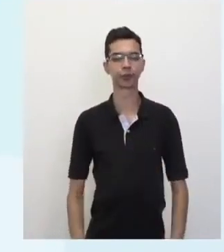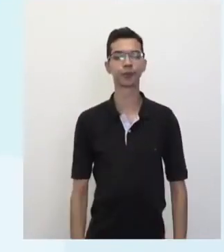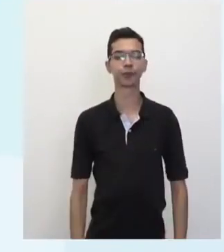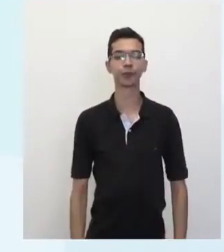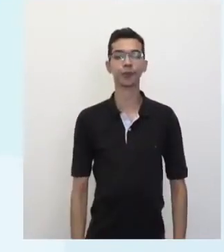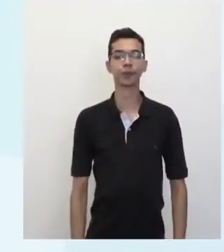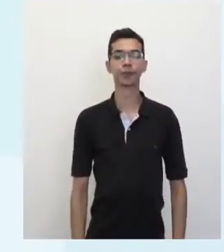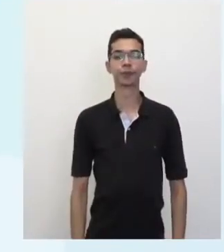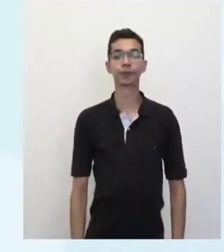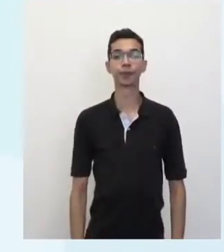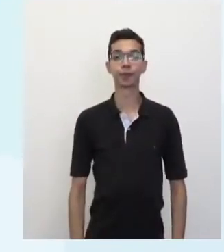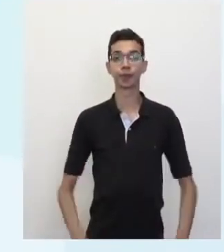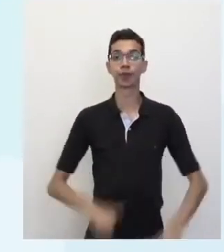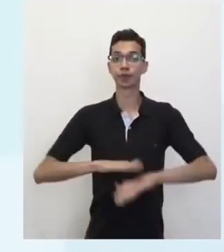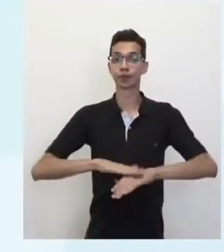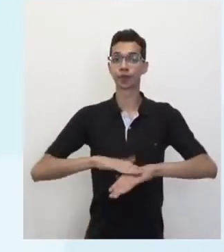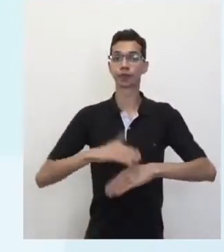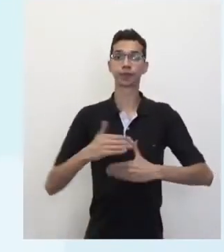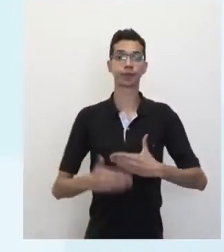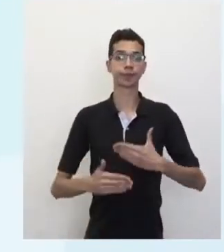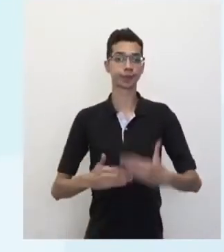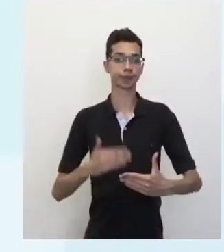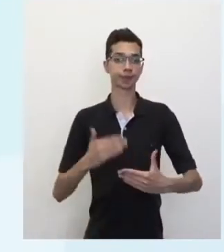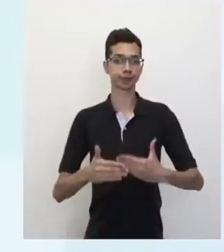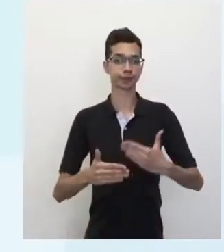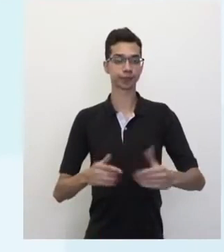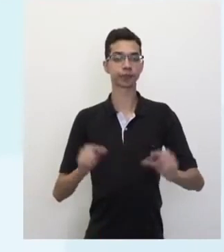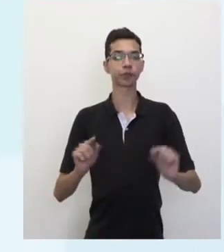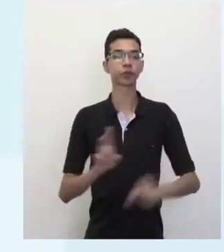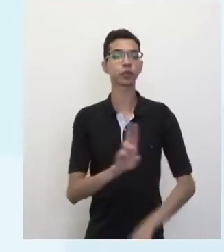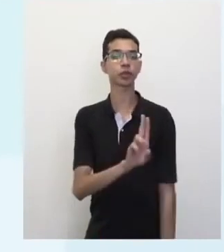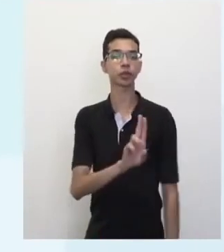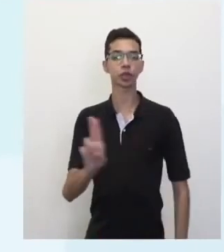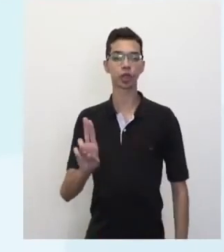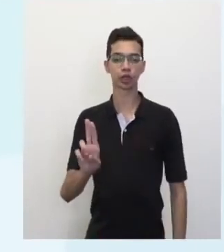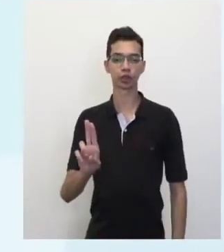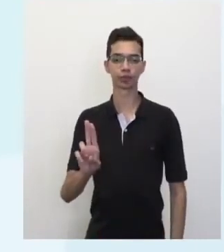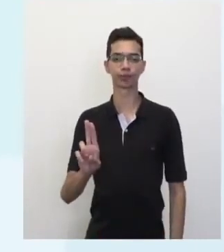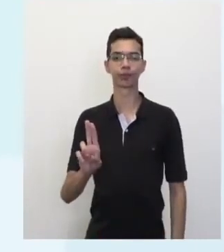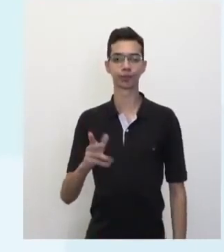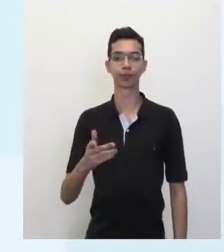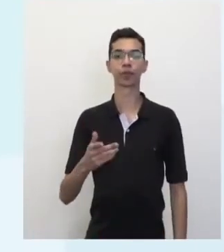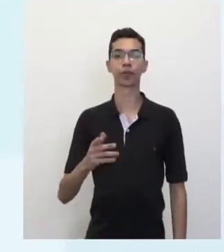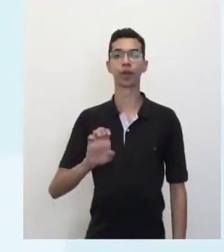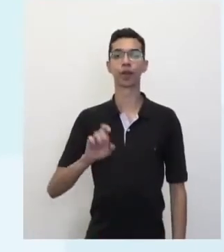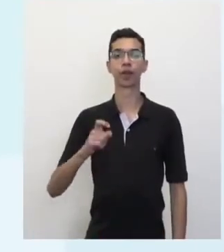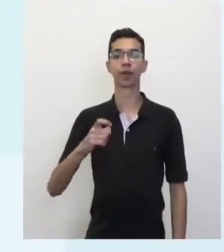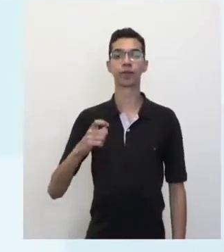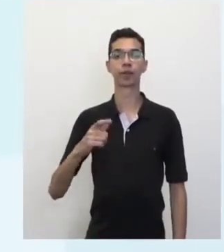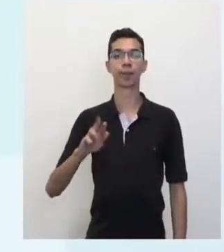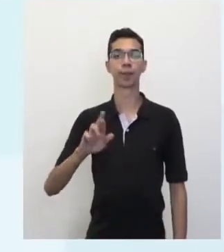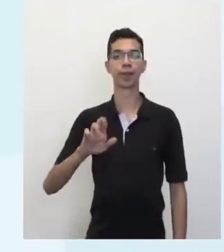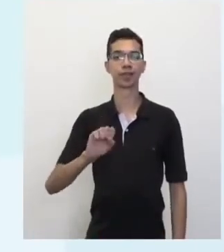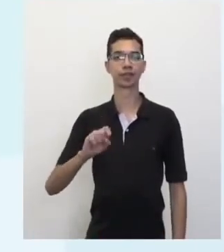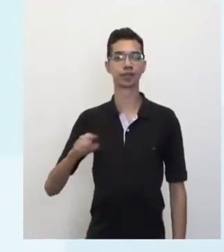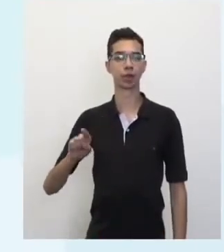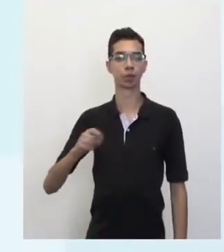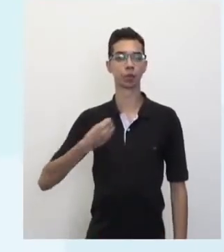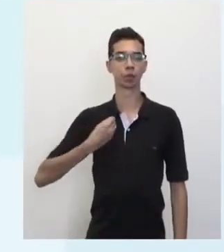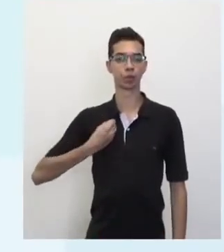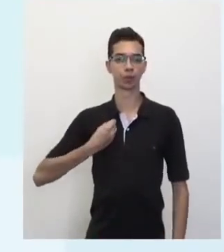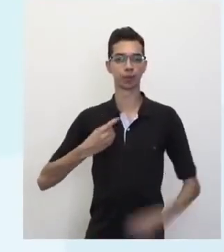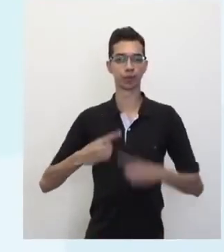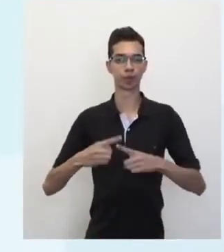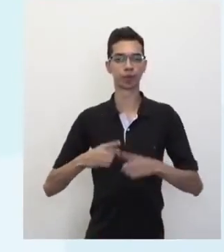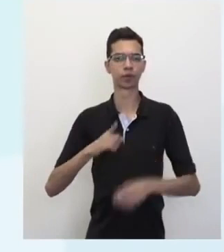Eu vou fazendo com passos, essas são as chamadas expressões numéricas. Eu vou partir do princípio que a gente já sabe agora todas as